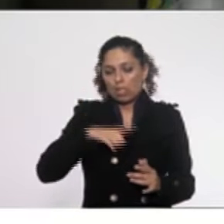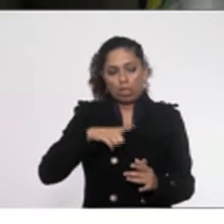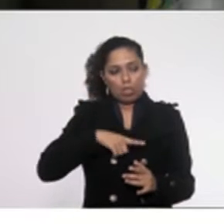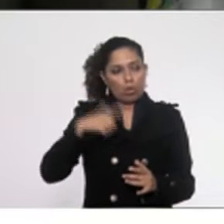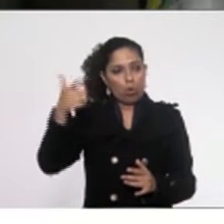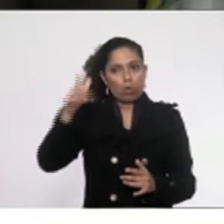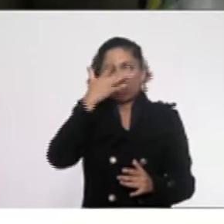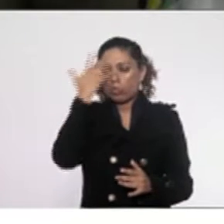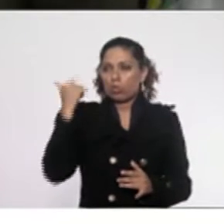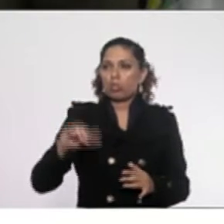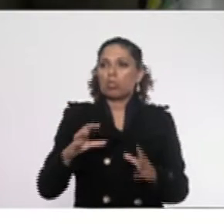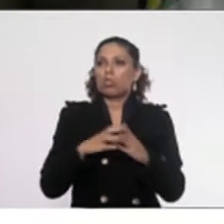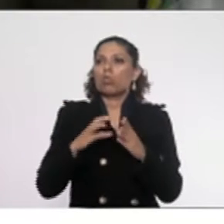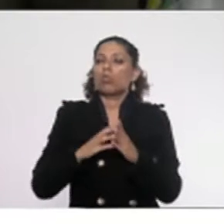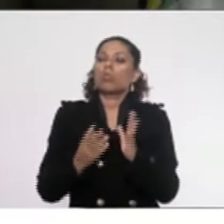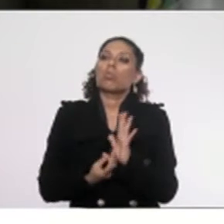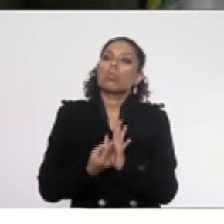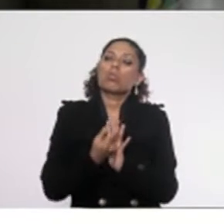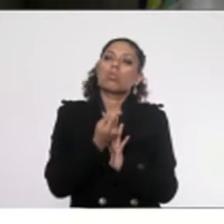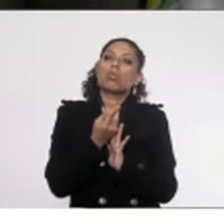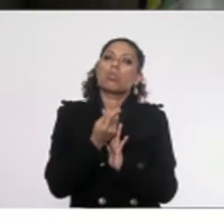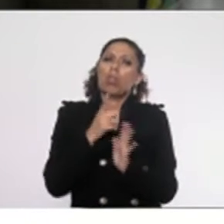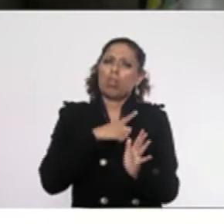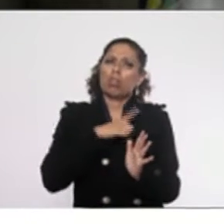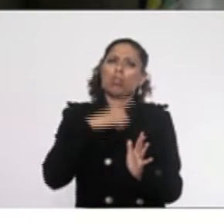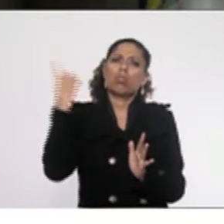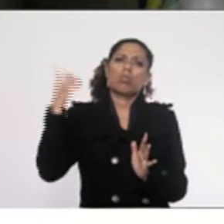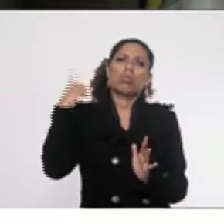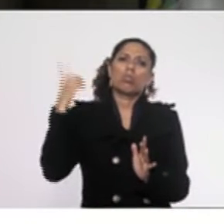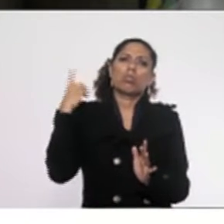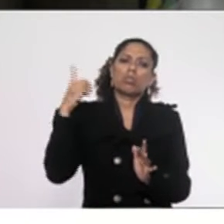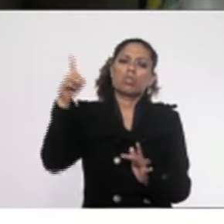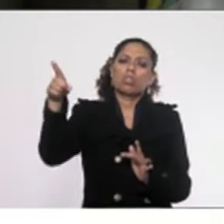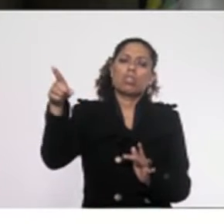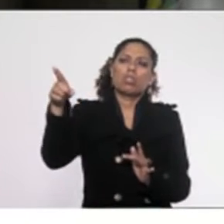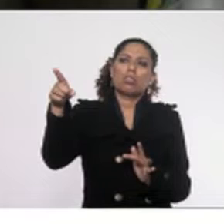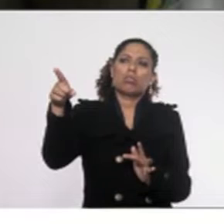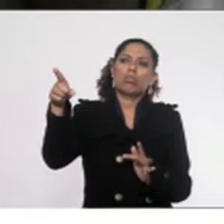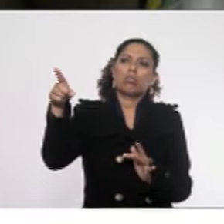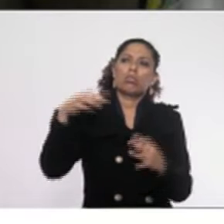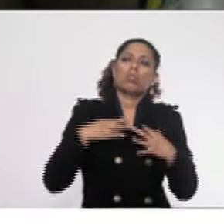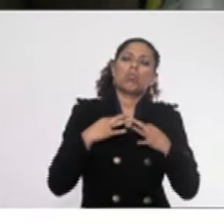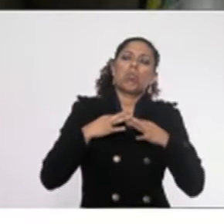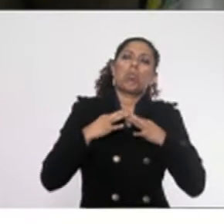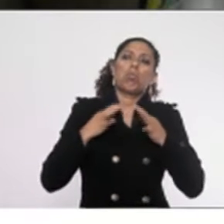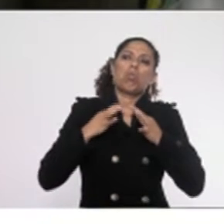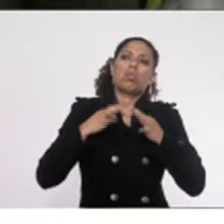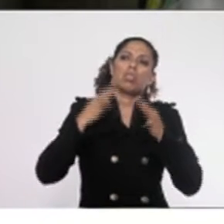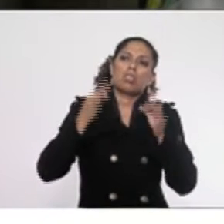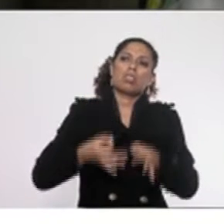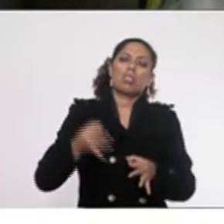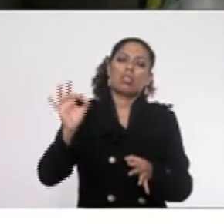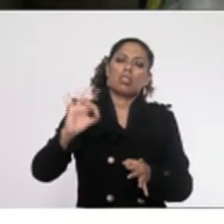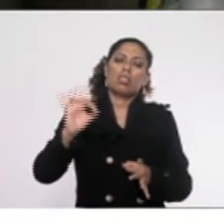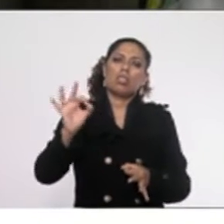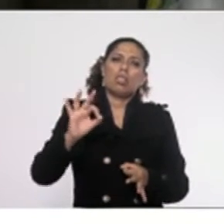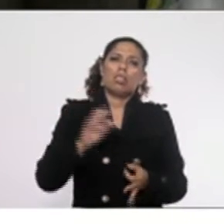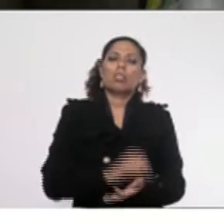de Orçamento. Tem ali o deputado que não está de paletó e gravata. que é o